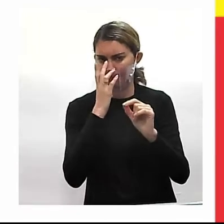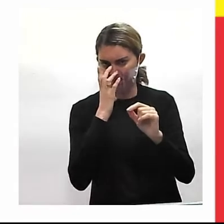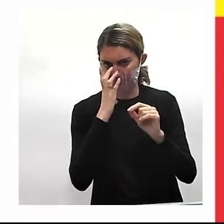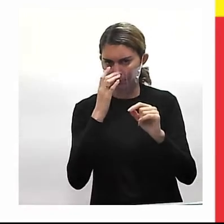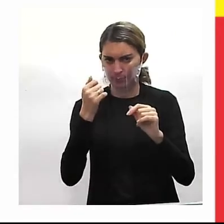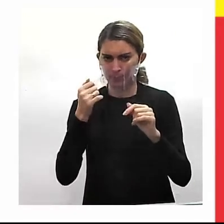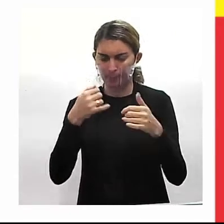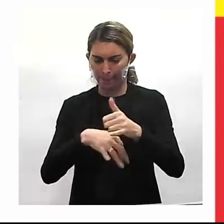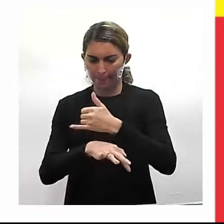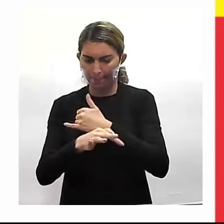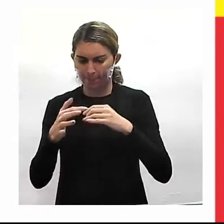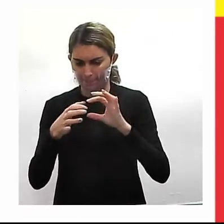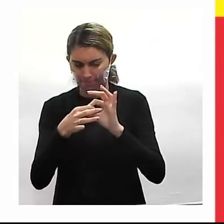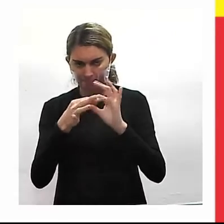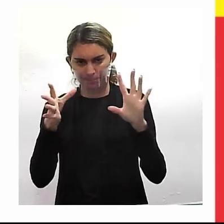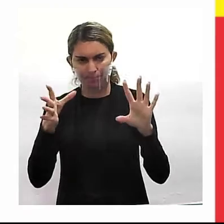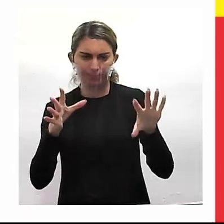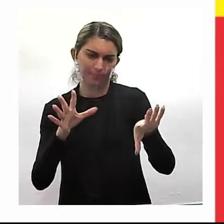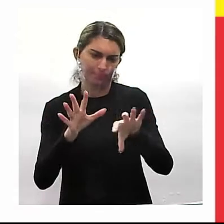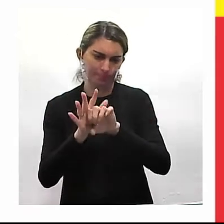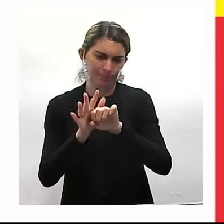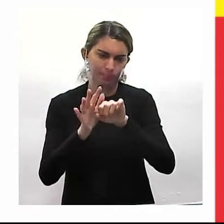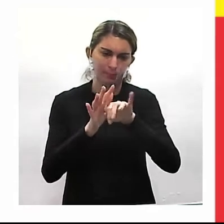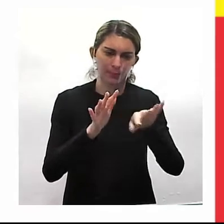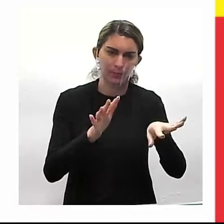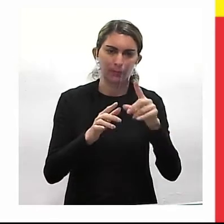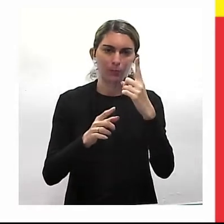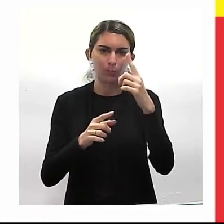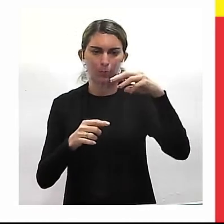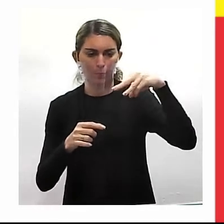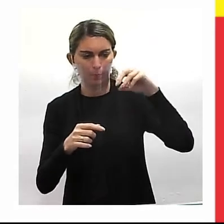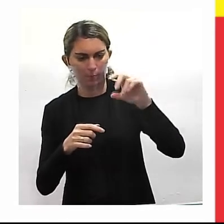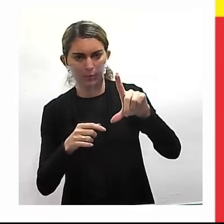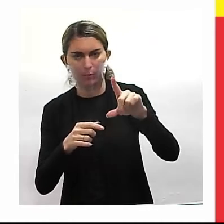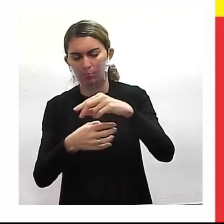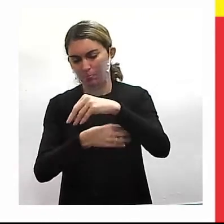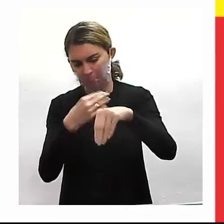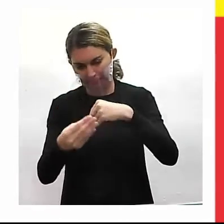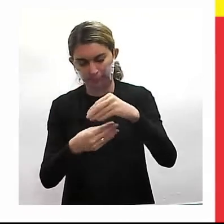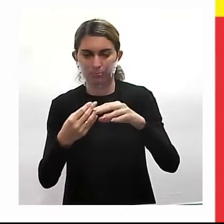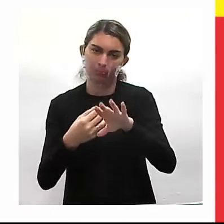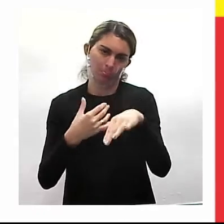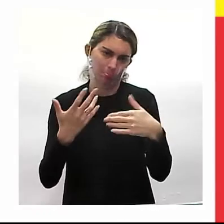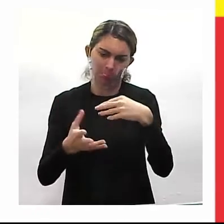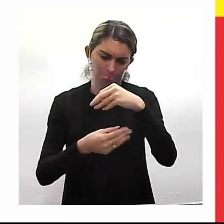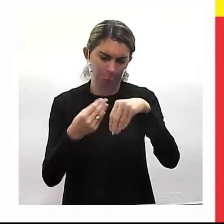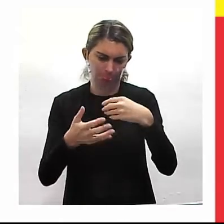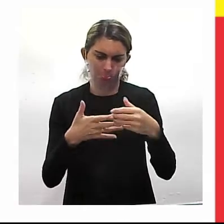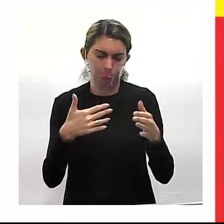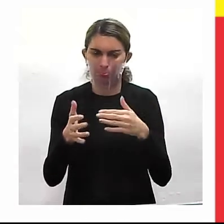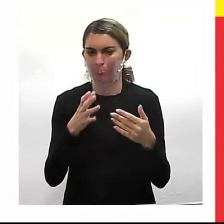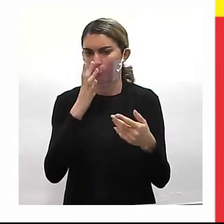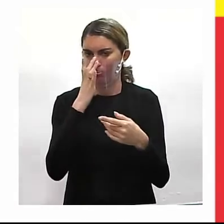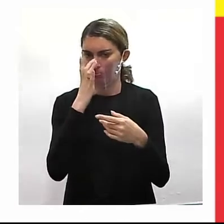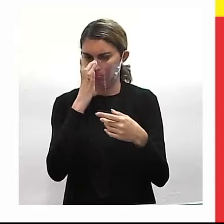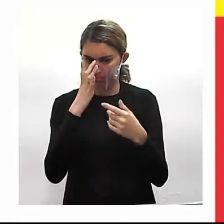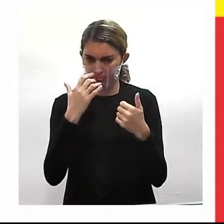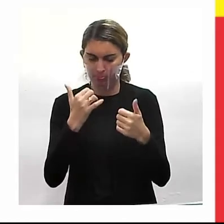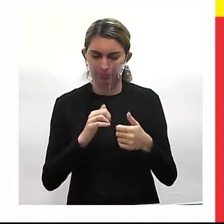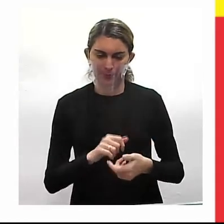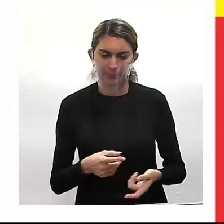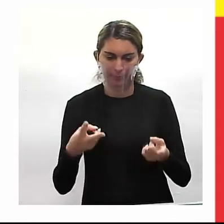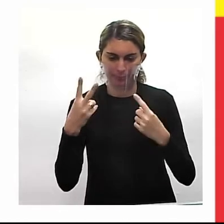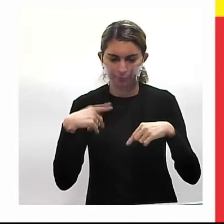energia liberada ou absorvida quando formamos um mol de produto ou de algum composto no produto, tá?